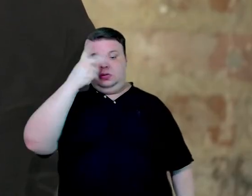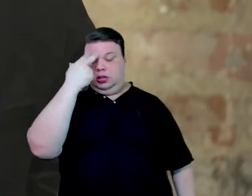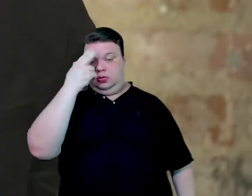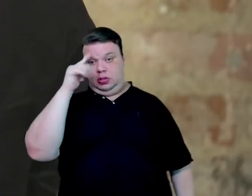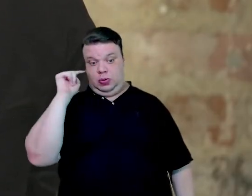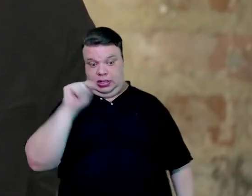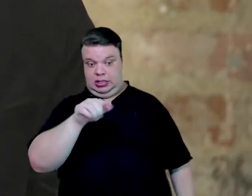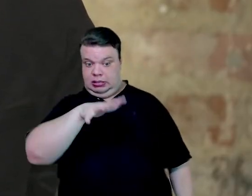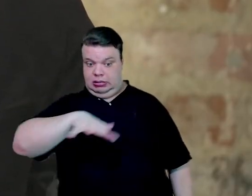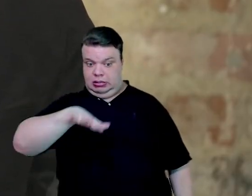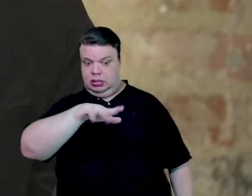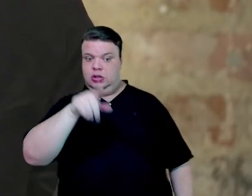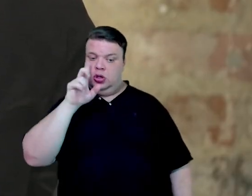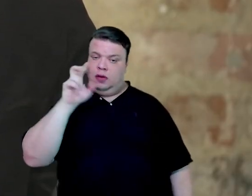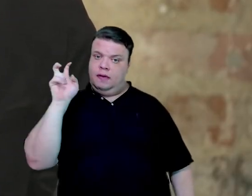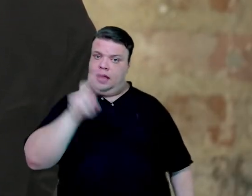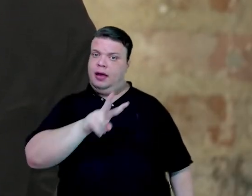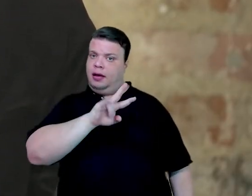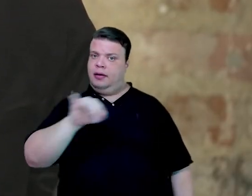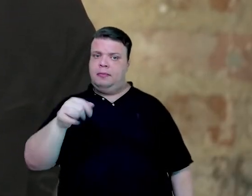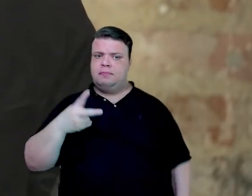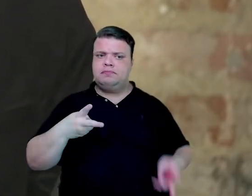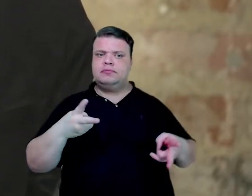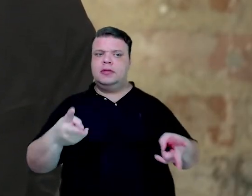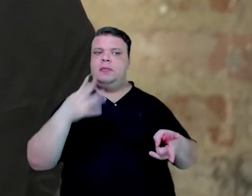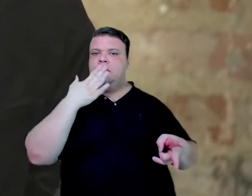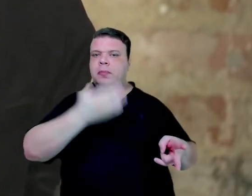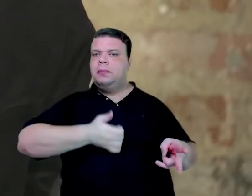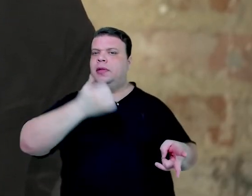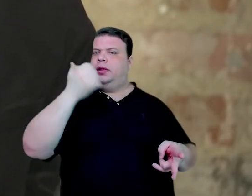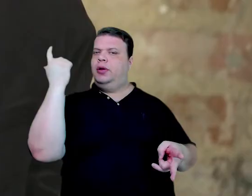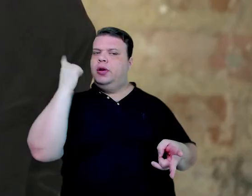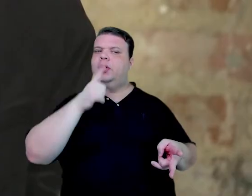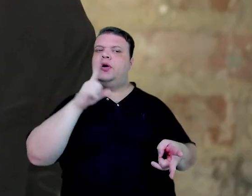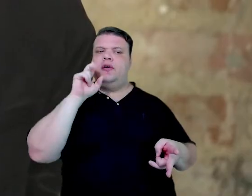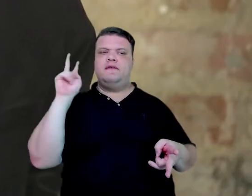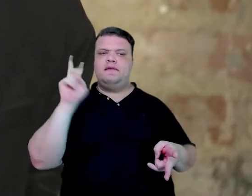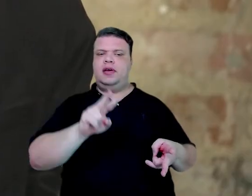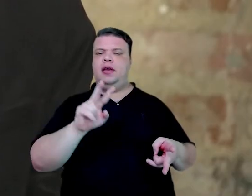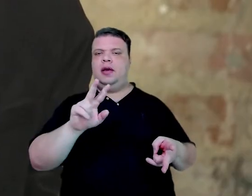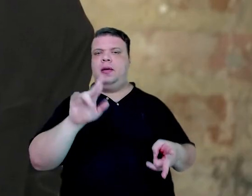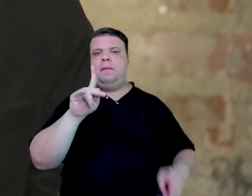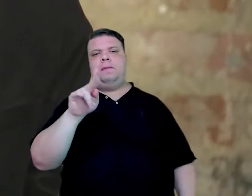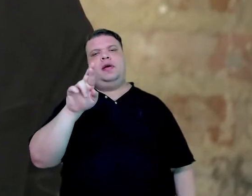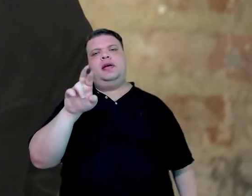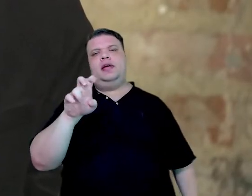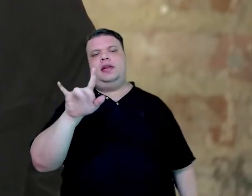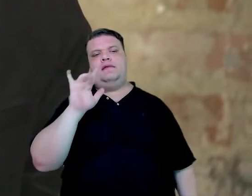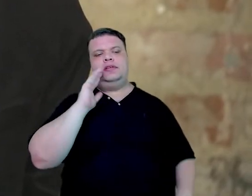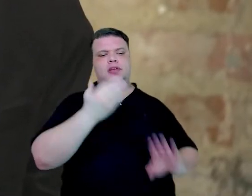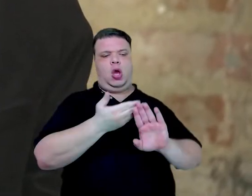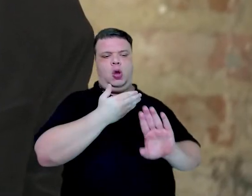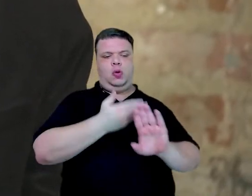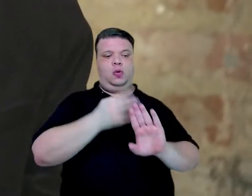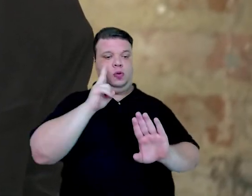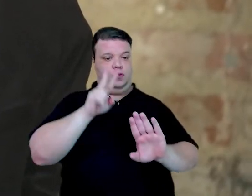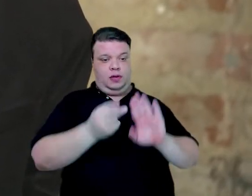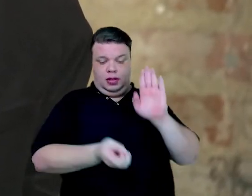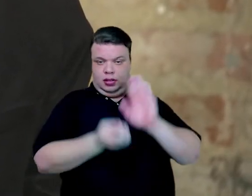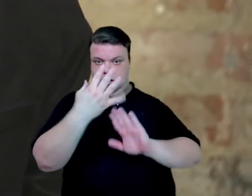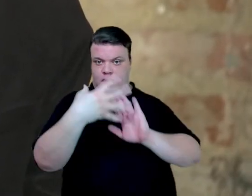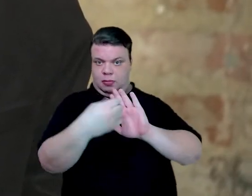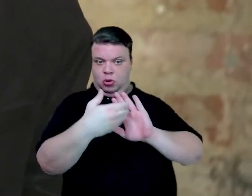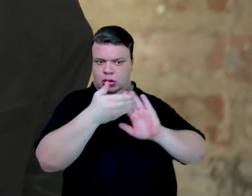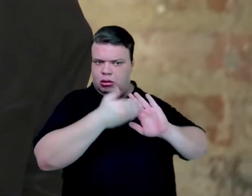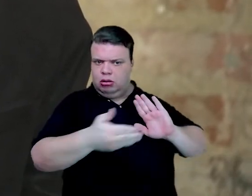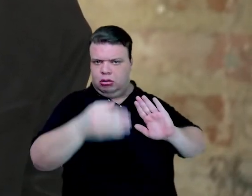previsão desses modelos a longo prazo, seja dentro do universo desses parâmetros,